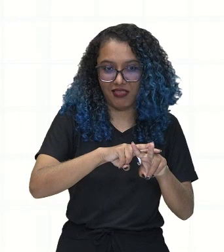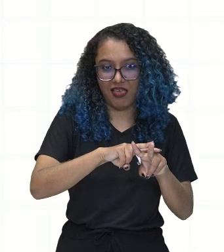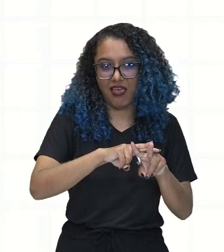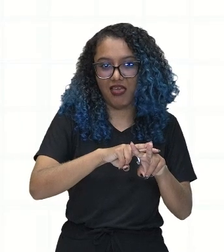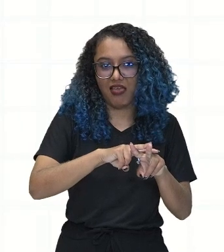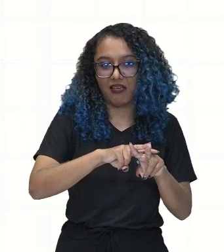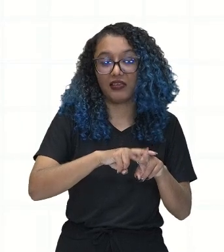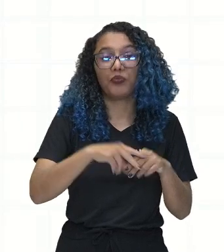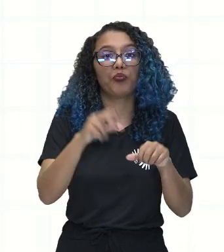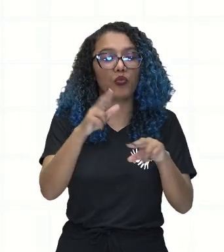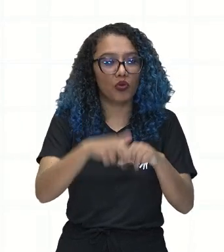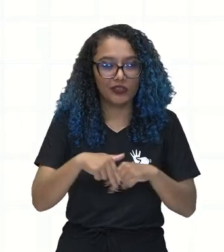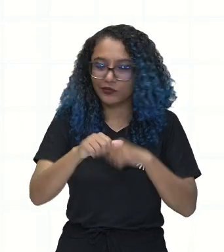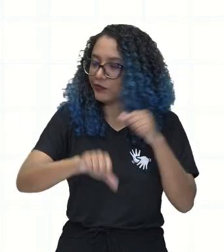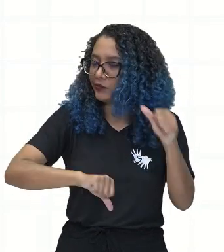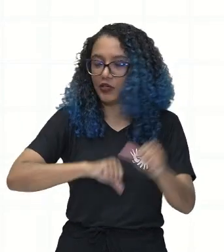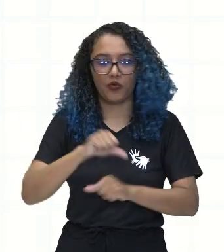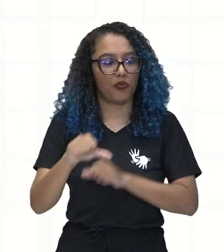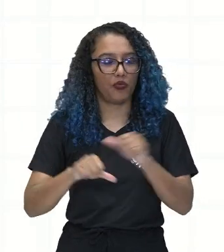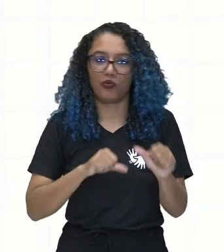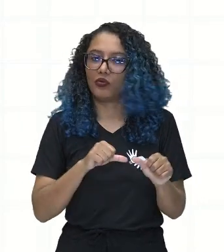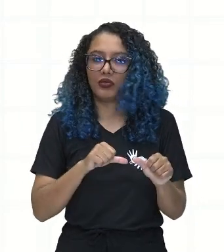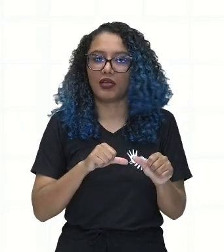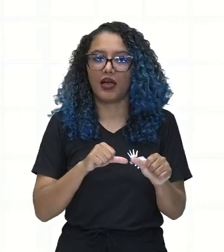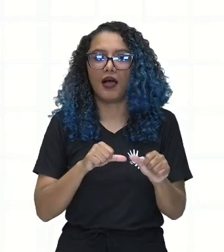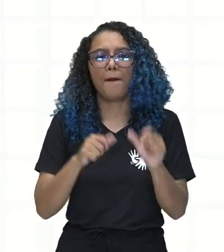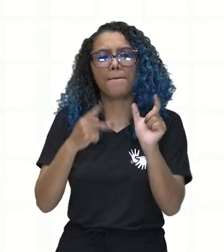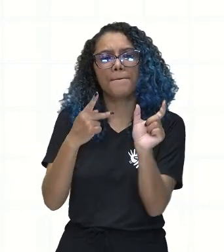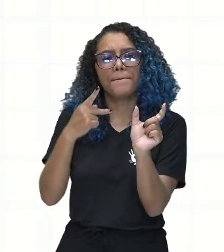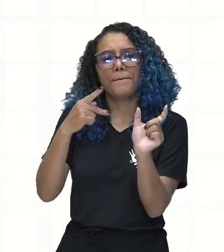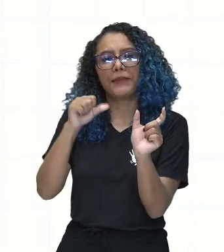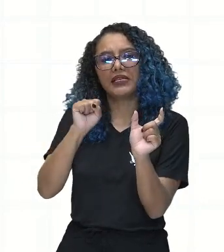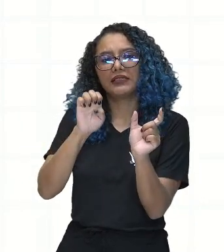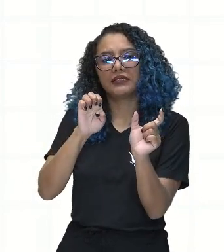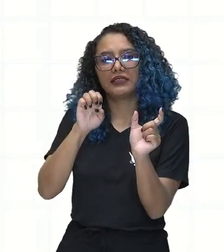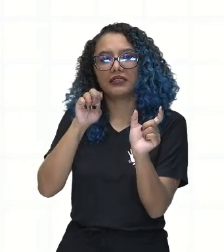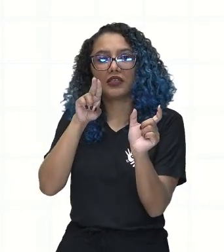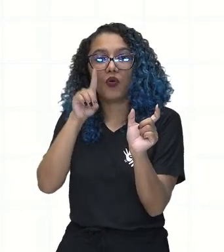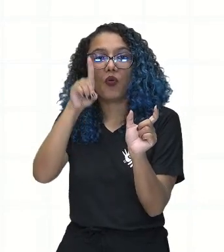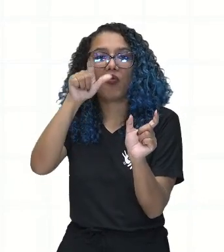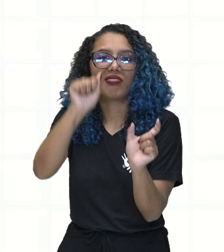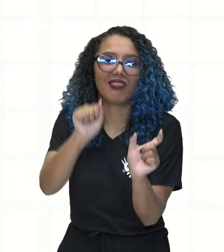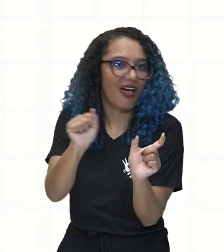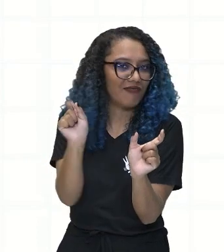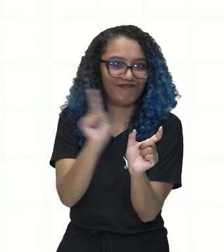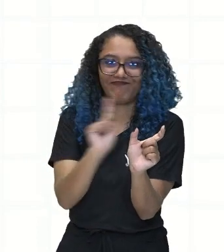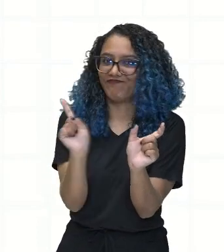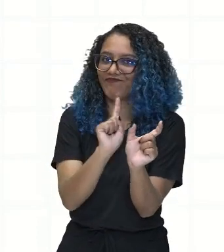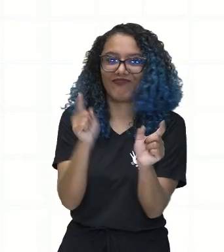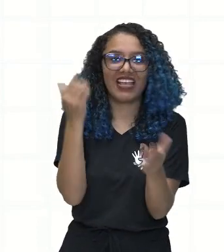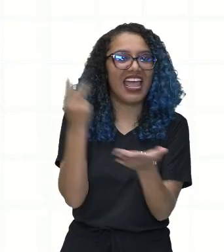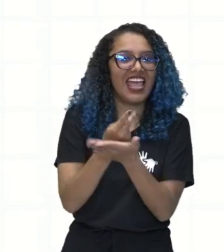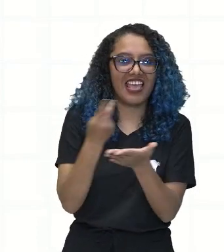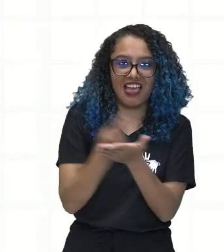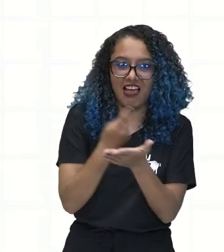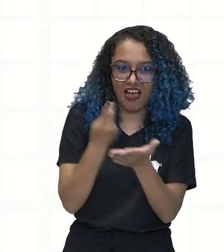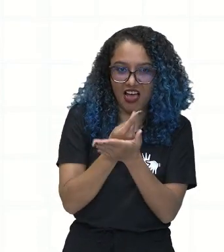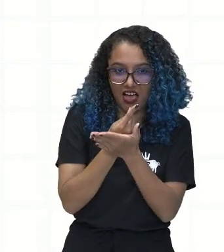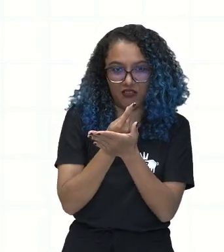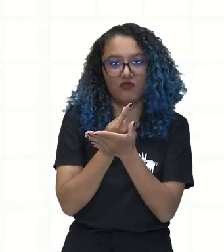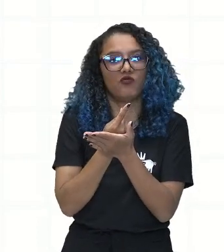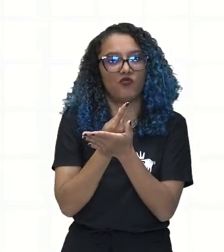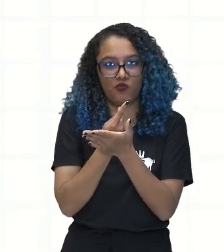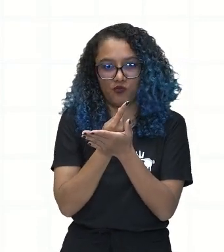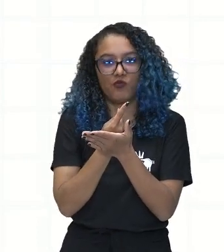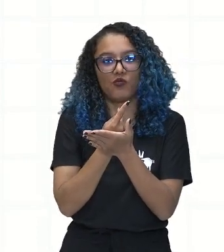muda. Não pode ser pseuda, é pseudo-médico. A polícia prendeu a